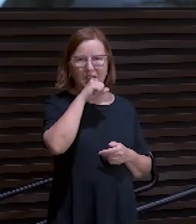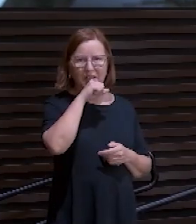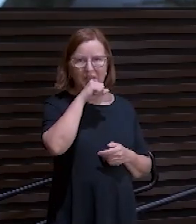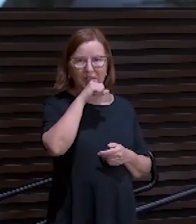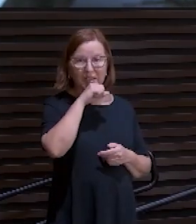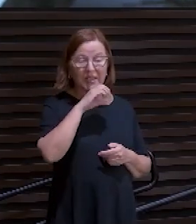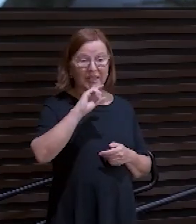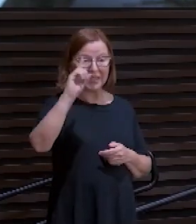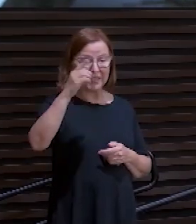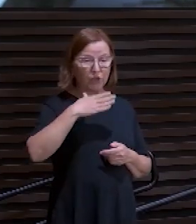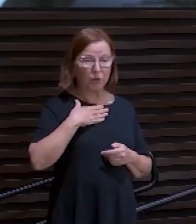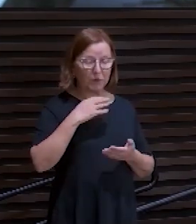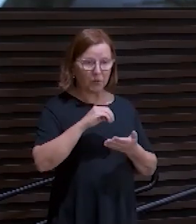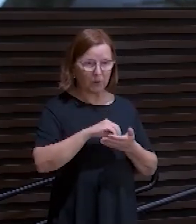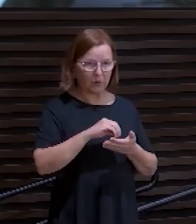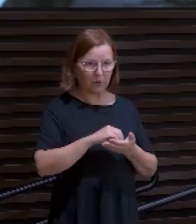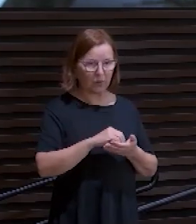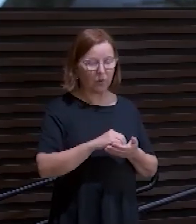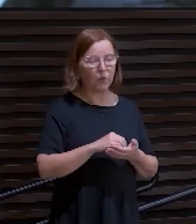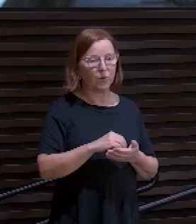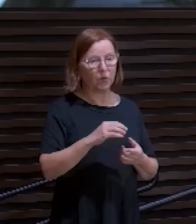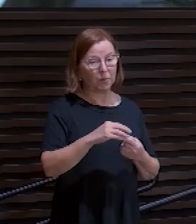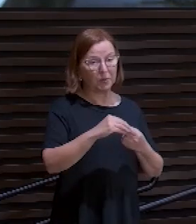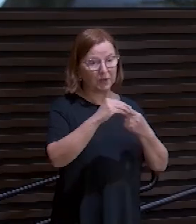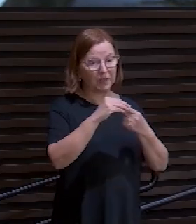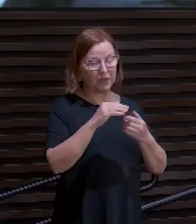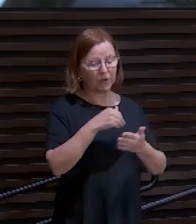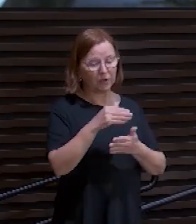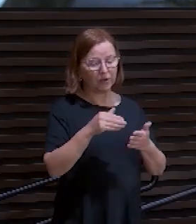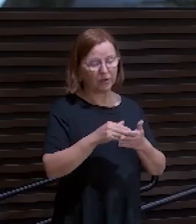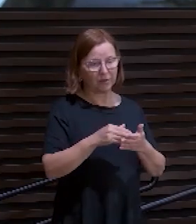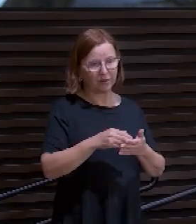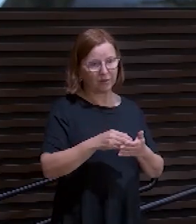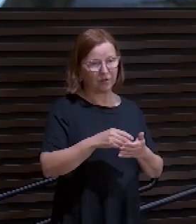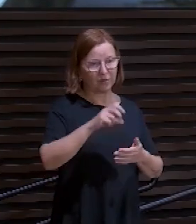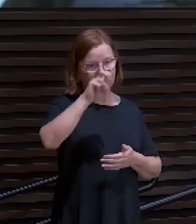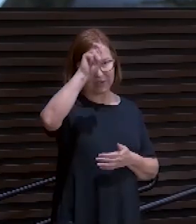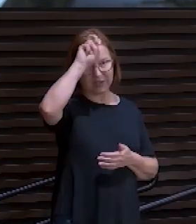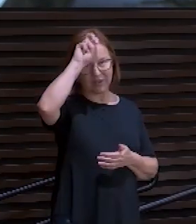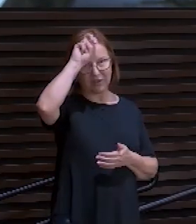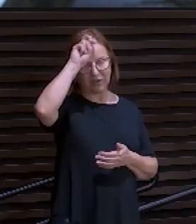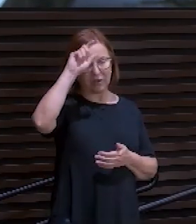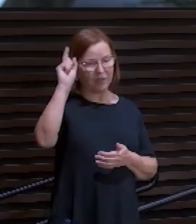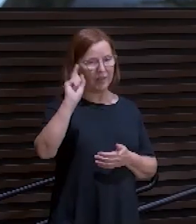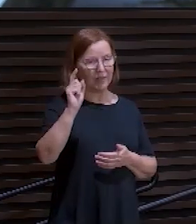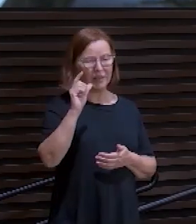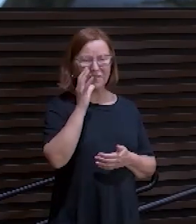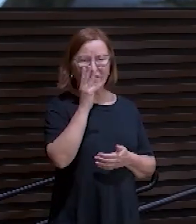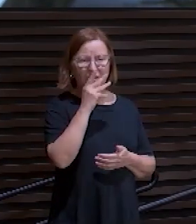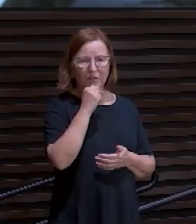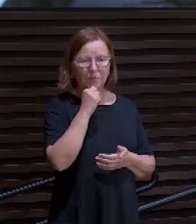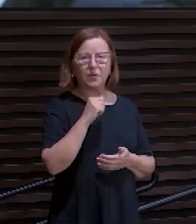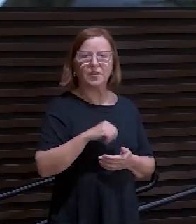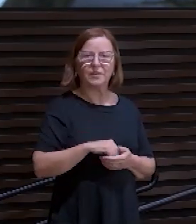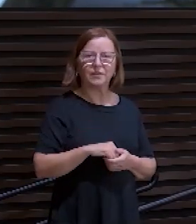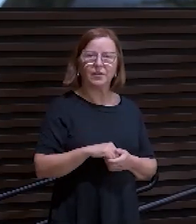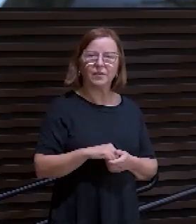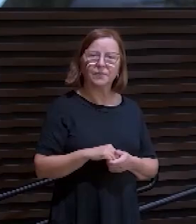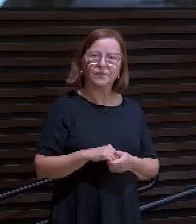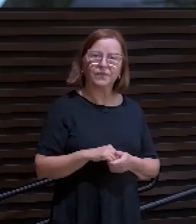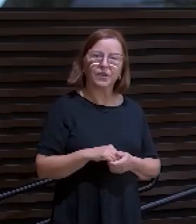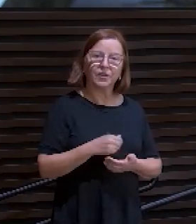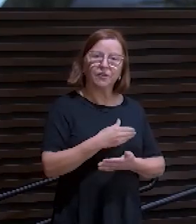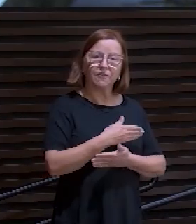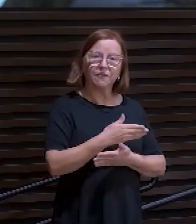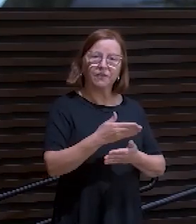toda a terra do Egito, desce a mim, não te demores, habitarás na terra de Gósen, e estarás perto de mim, tu e teus filhos, os